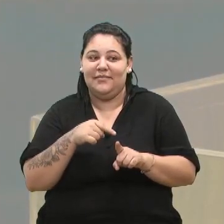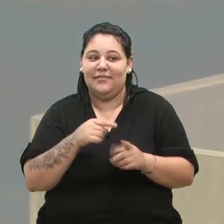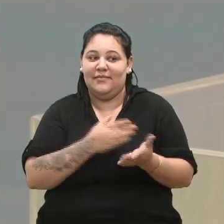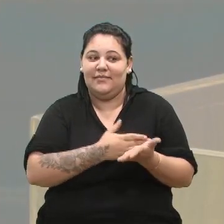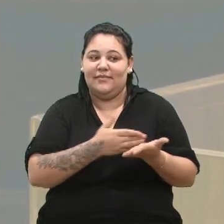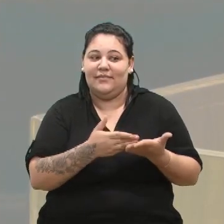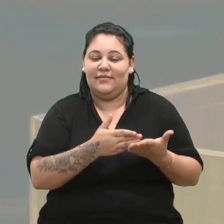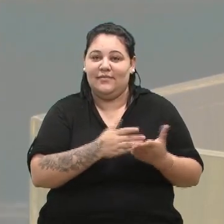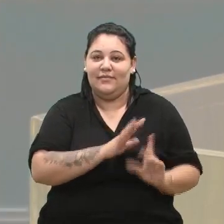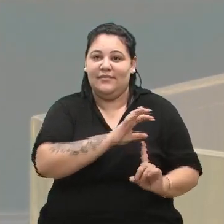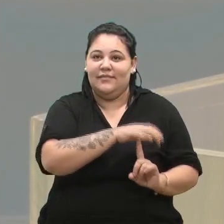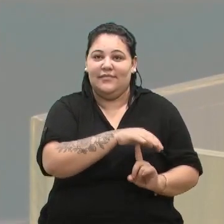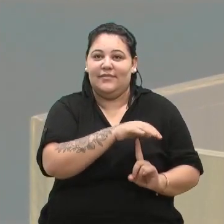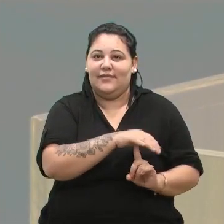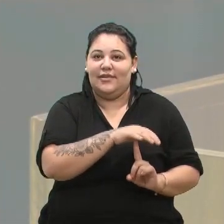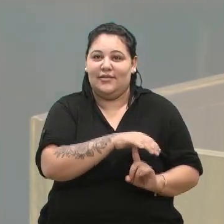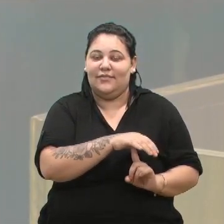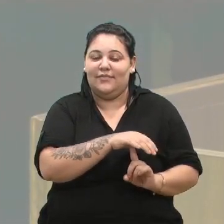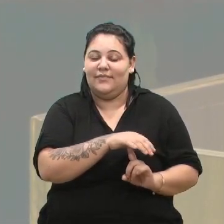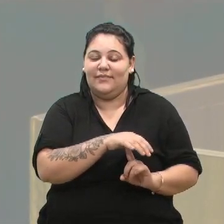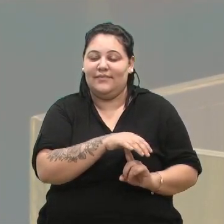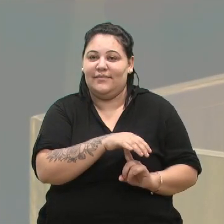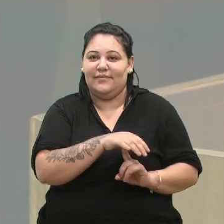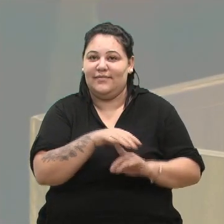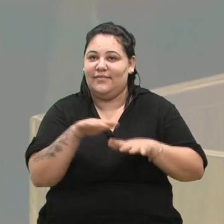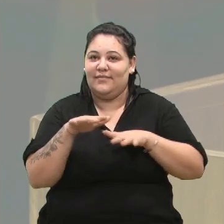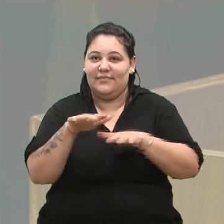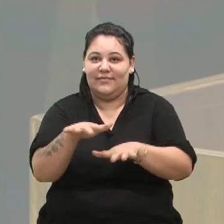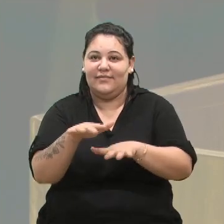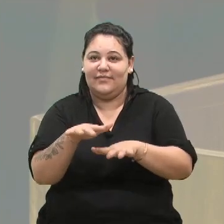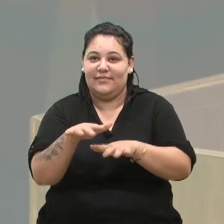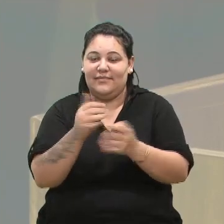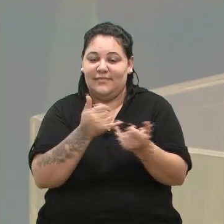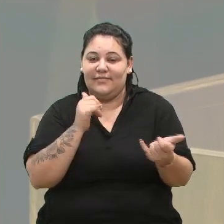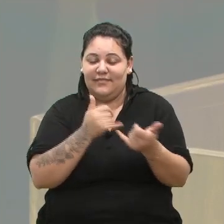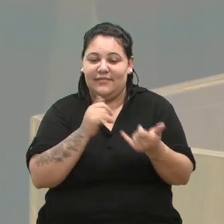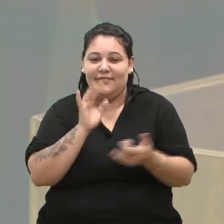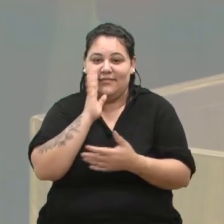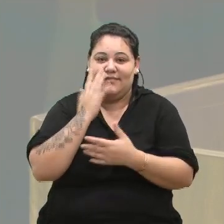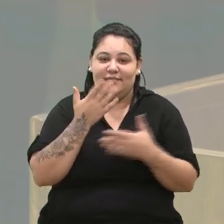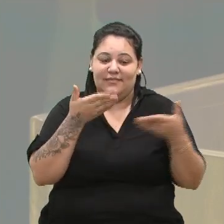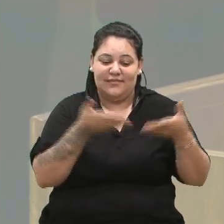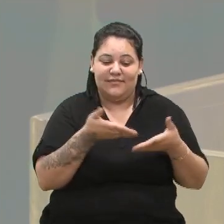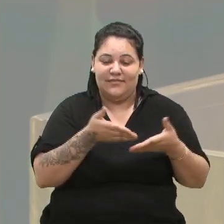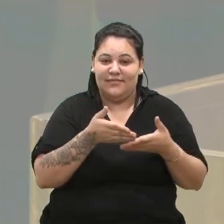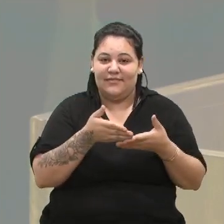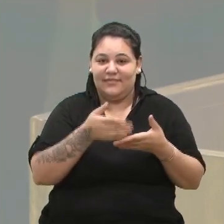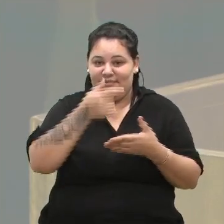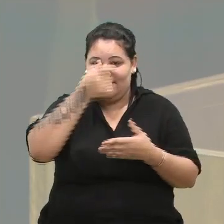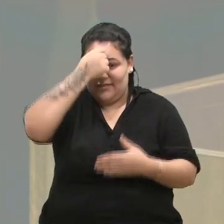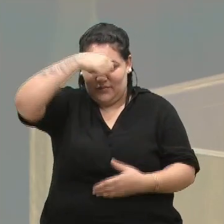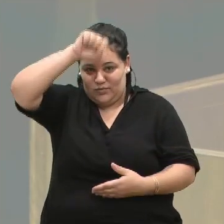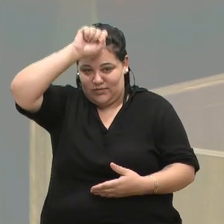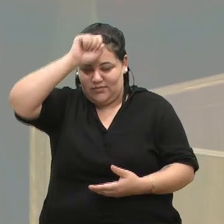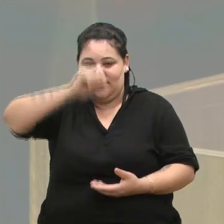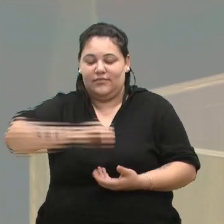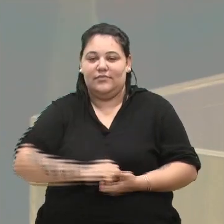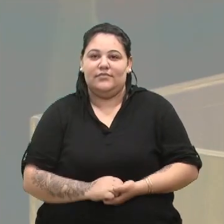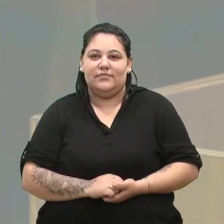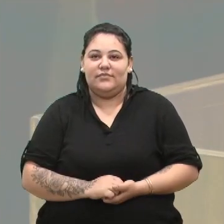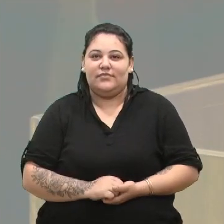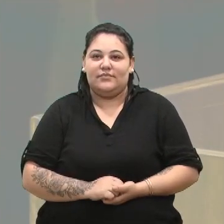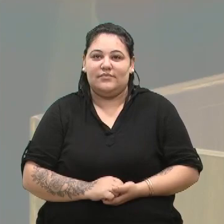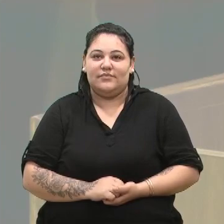Veículos Mobilidade Elétrica, que ocorrerá hoje na Universidade de Caxias do Sul.